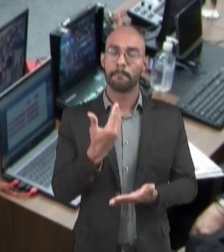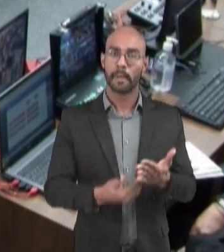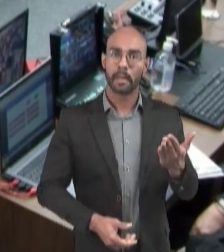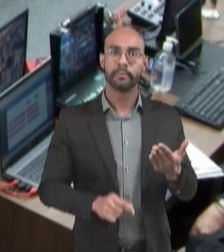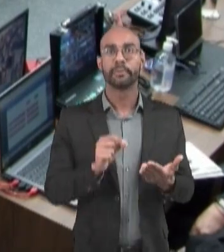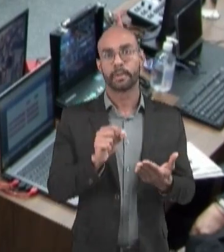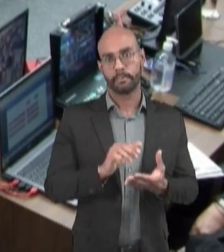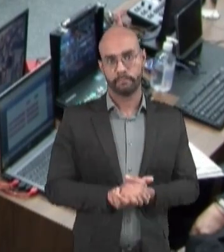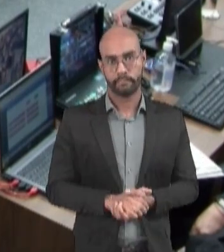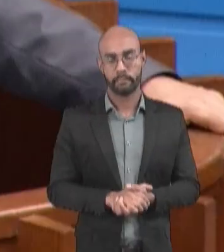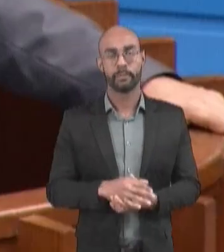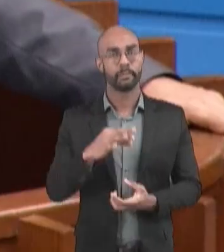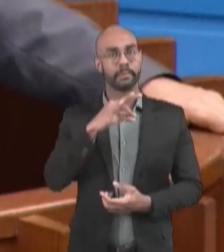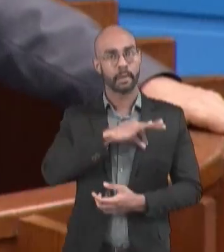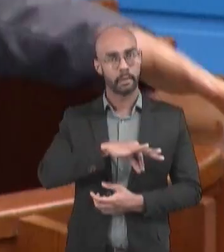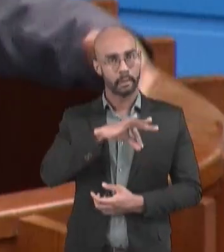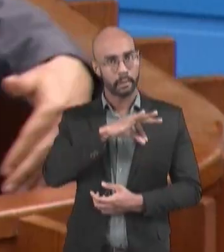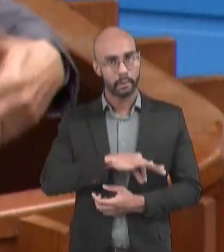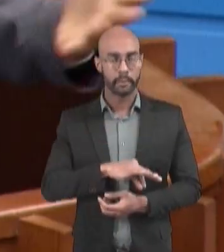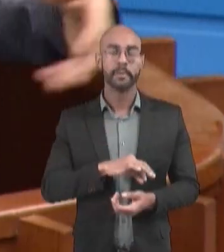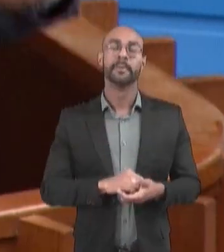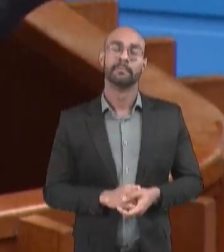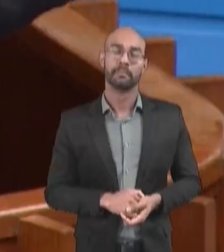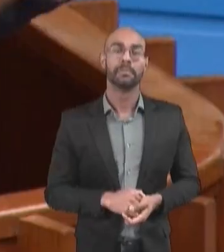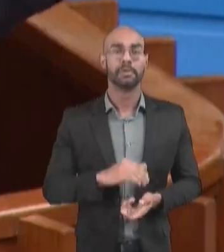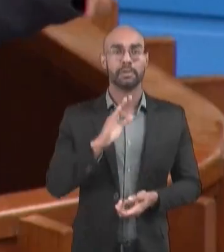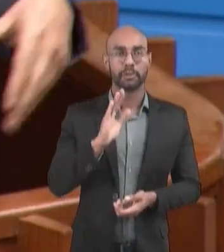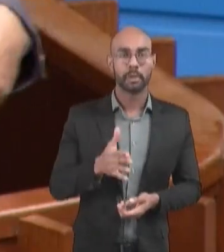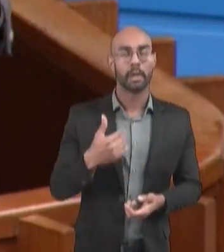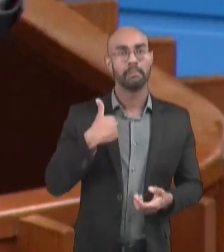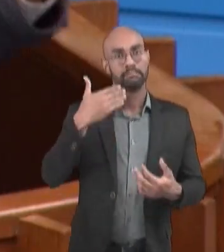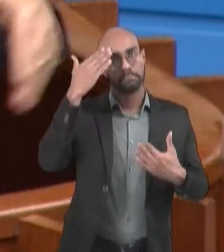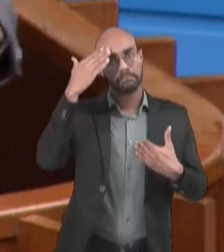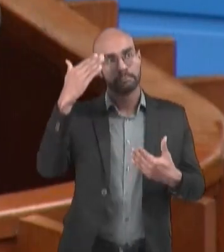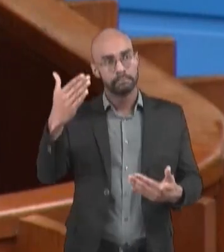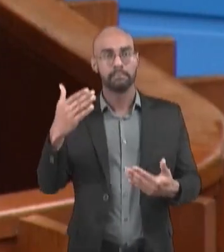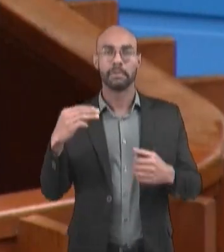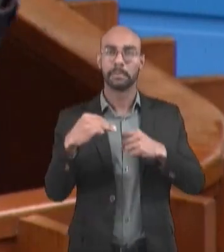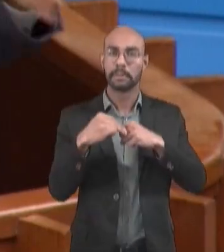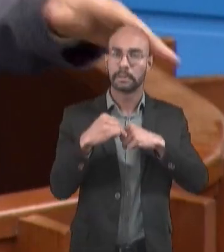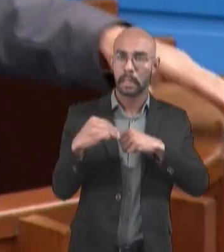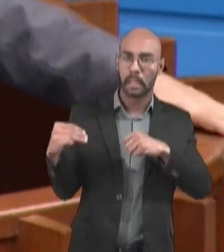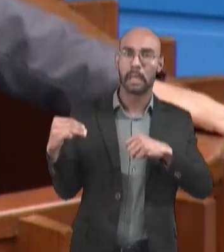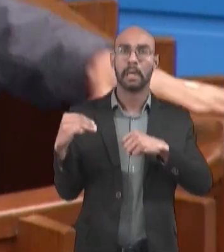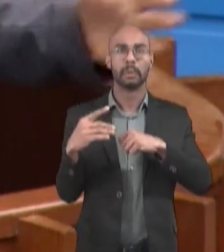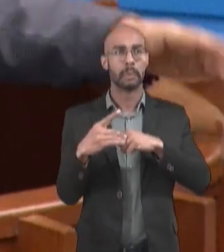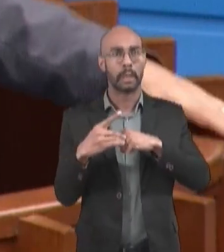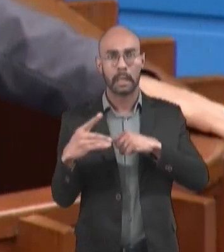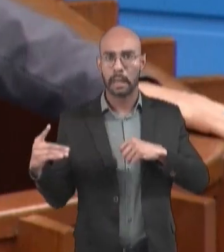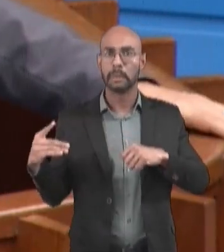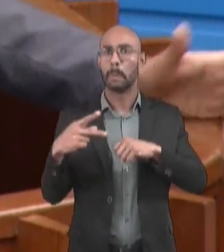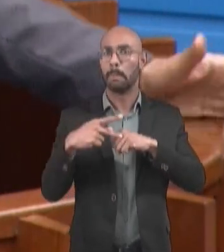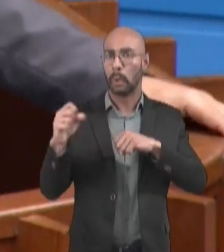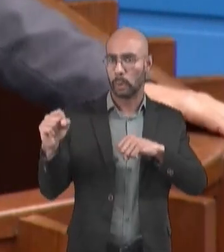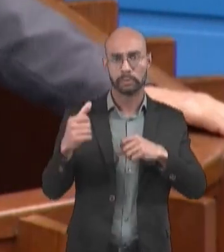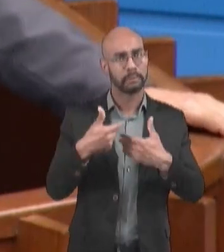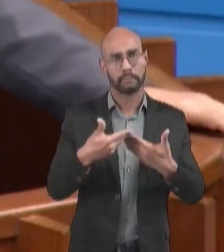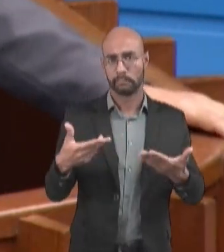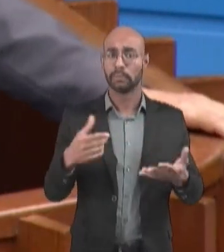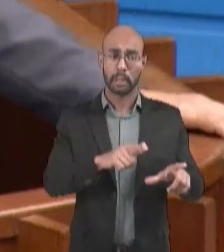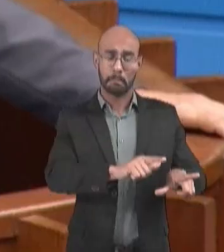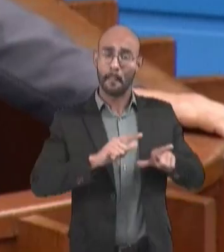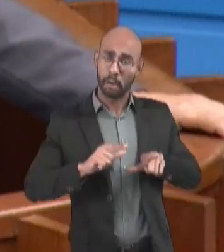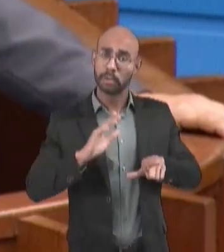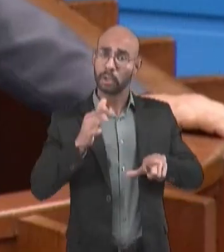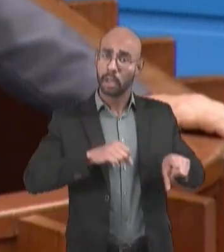forma considerável no seu salário daquele que tinha já gratificação de mestrado, de doutorado,